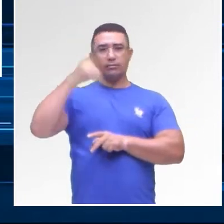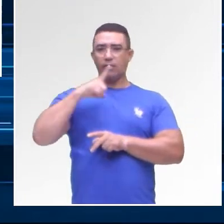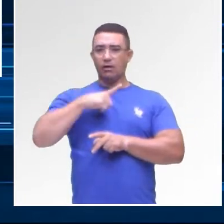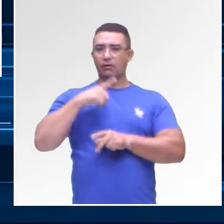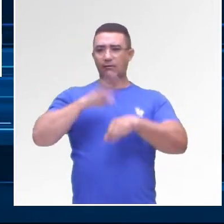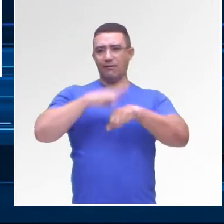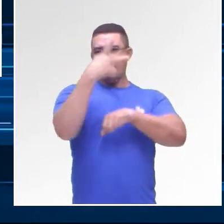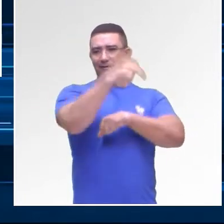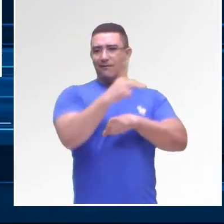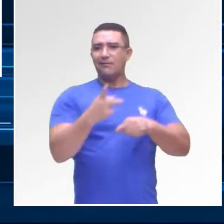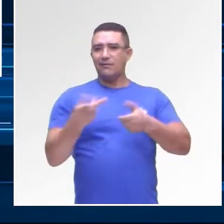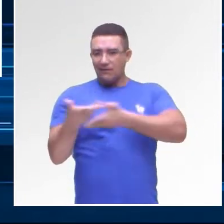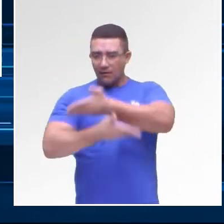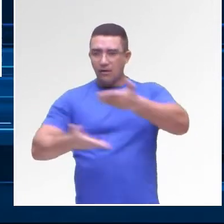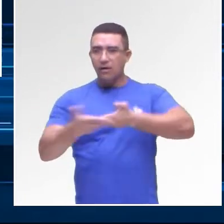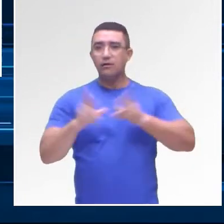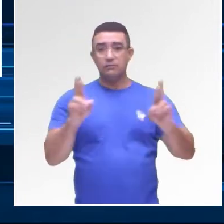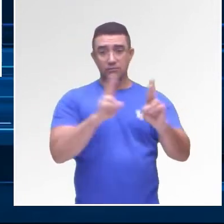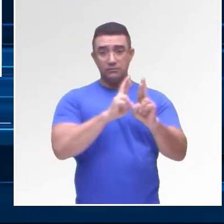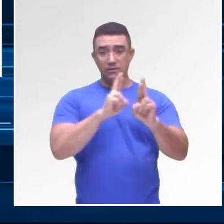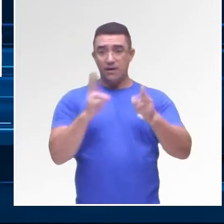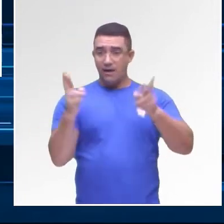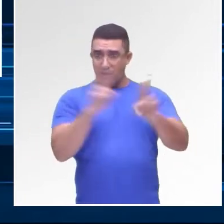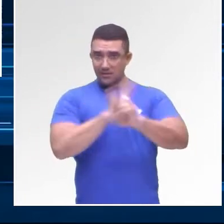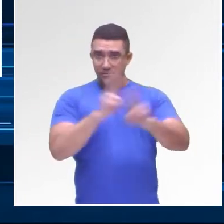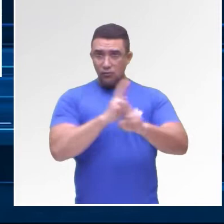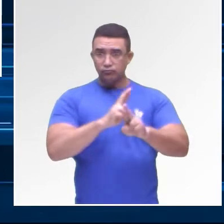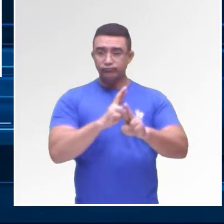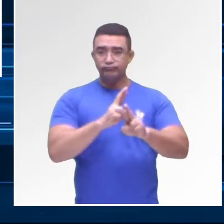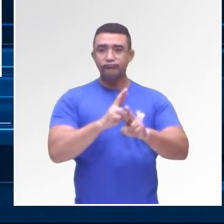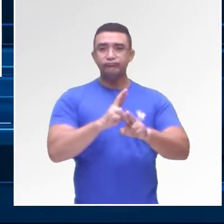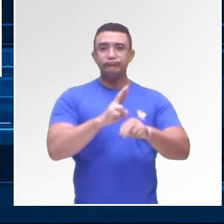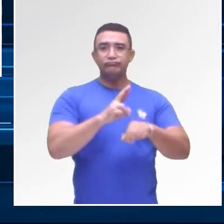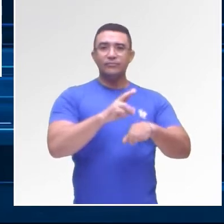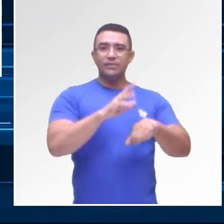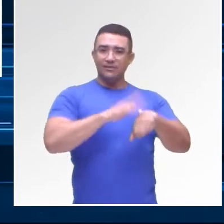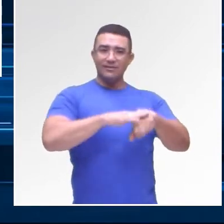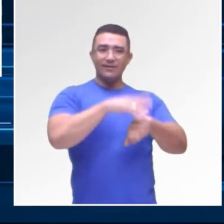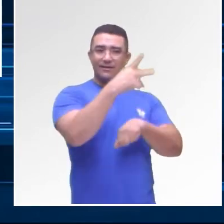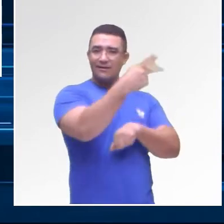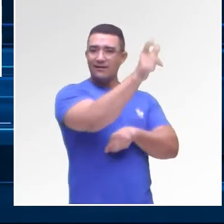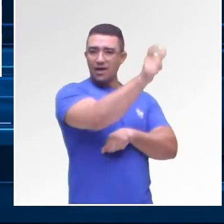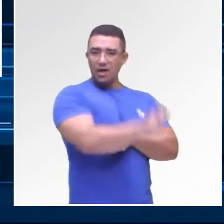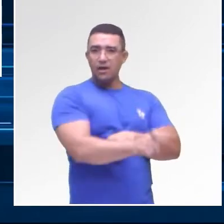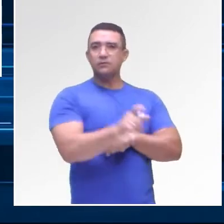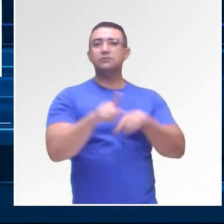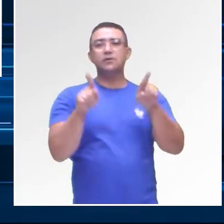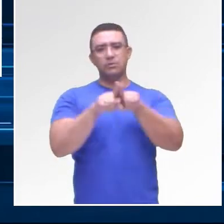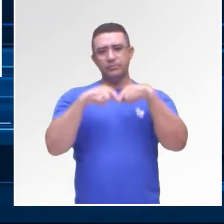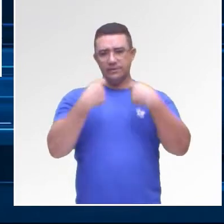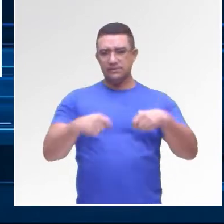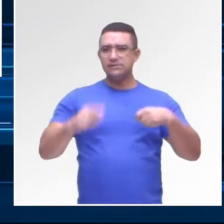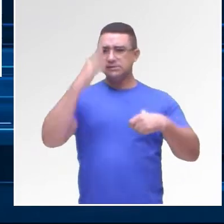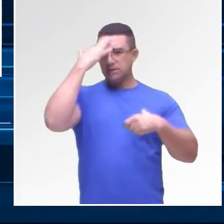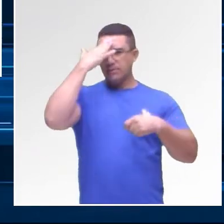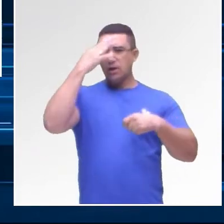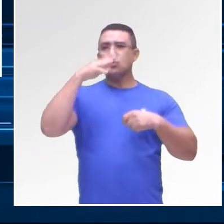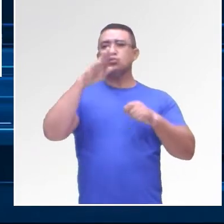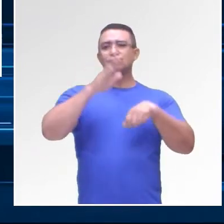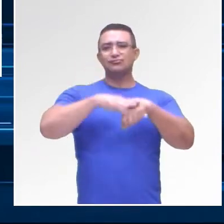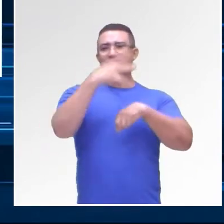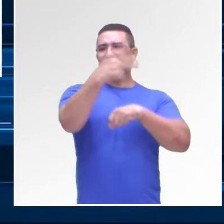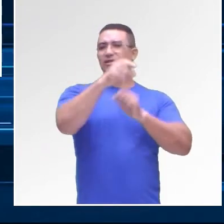são os direitos e quais são os deveres, ou compromissos que eles têm perante a sociedade. Vamos ver quais são?